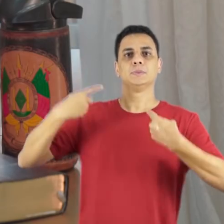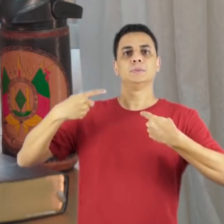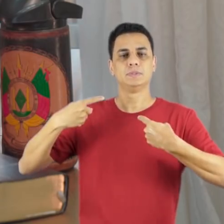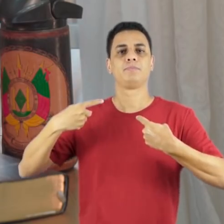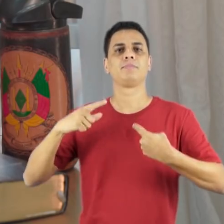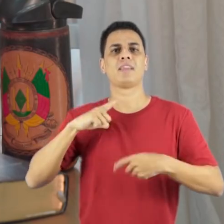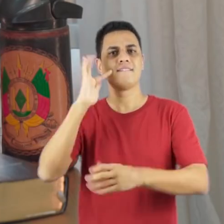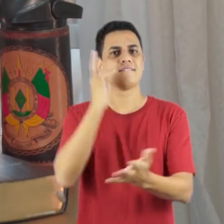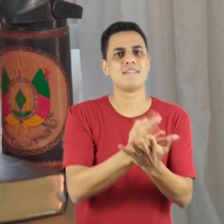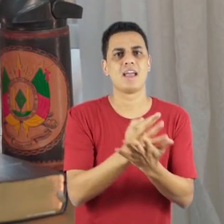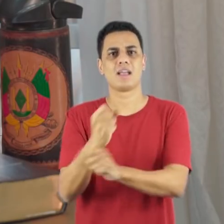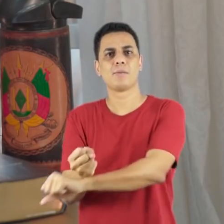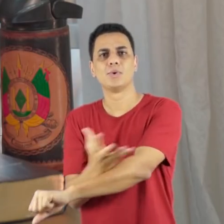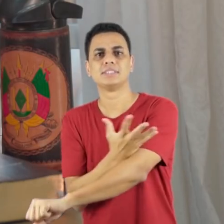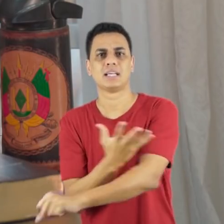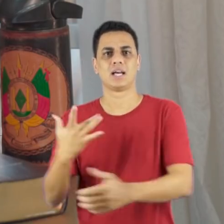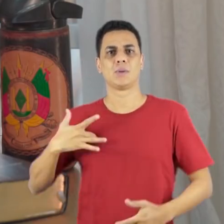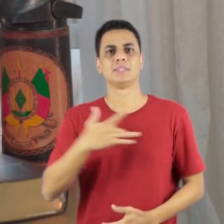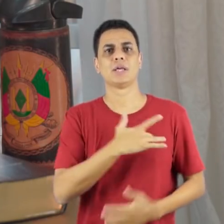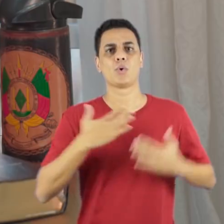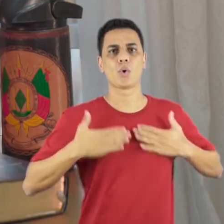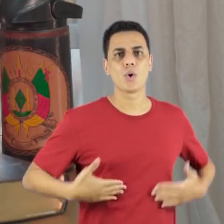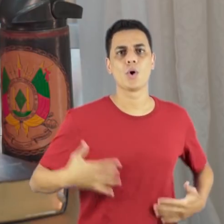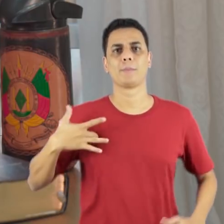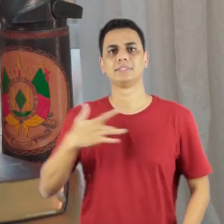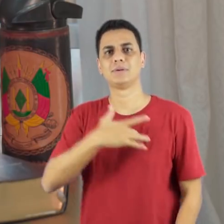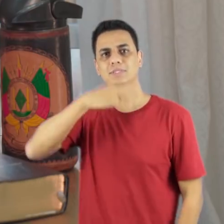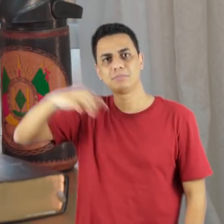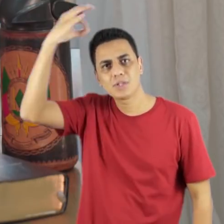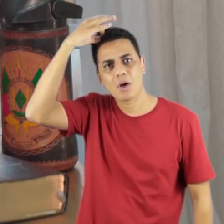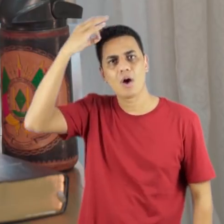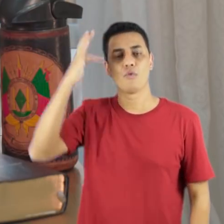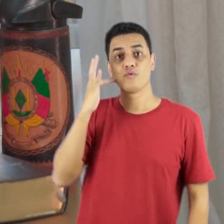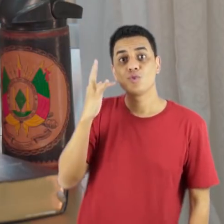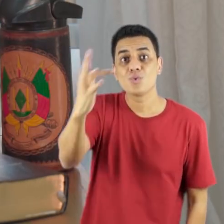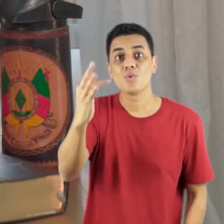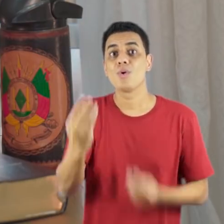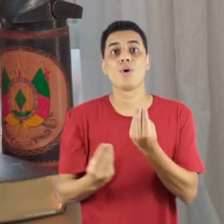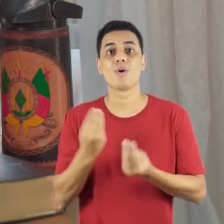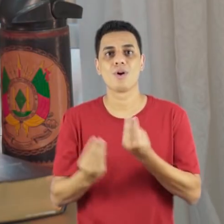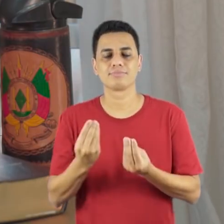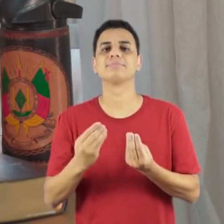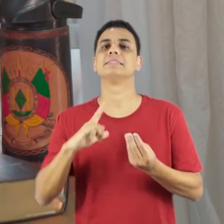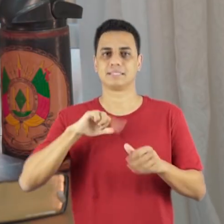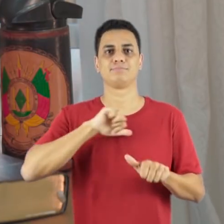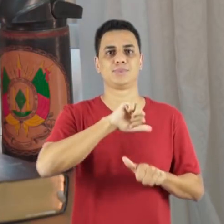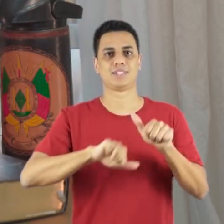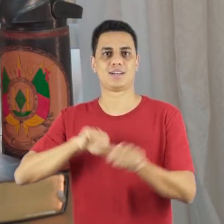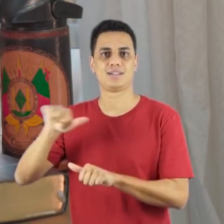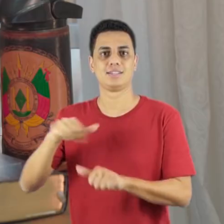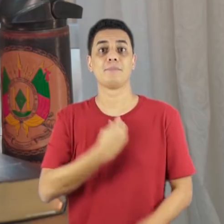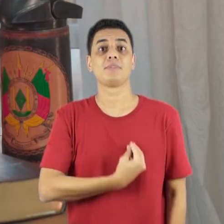a paciência, as emoções, a saúde física e espiritual, o nosso próprio futuro tem sido fortemente